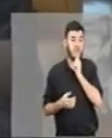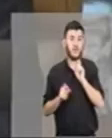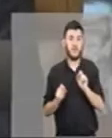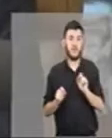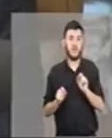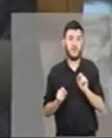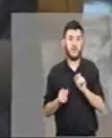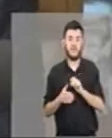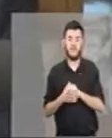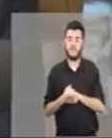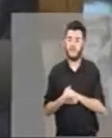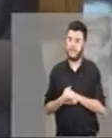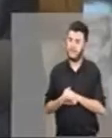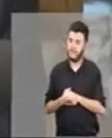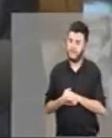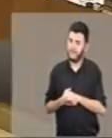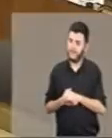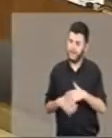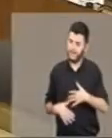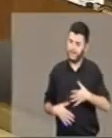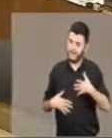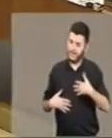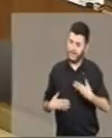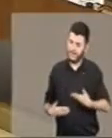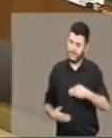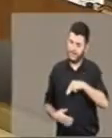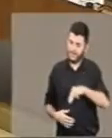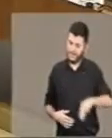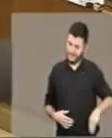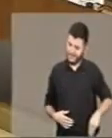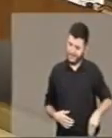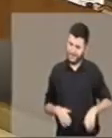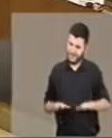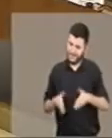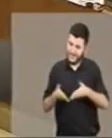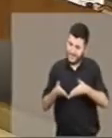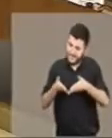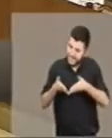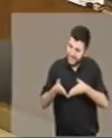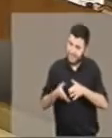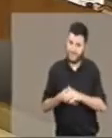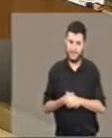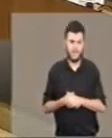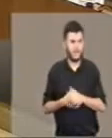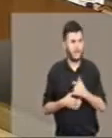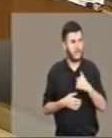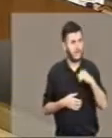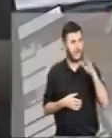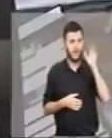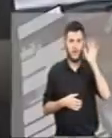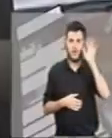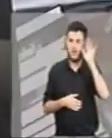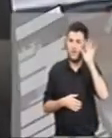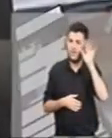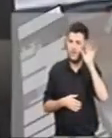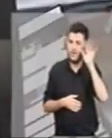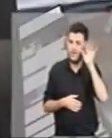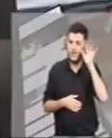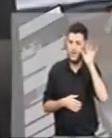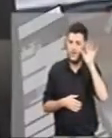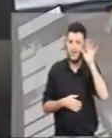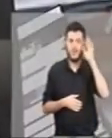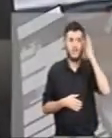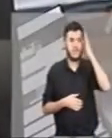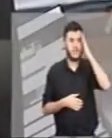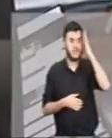Pois não? Eu fico curioso, presidente, até mesmo para saber... Ministro Marco Aurélio, olhando para o presidente Dias Toffoli. Esse